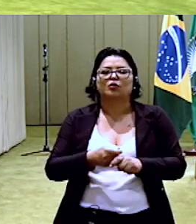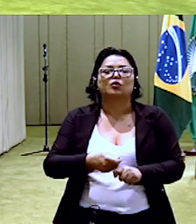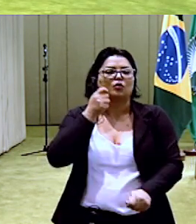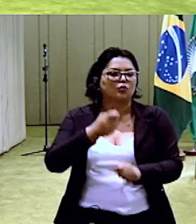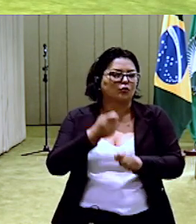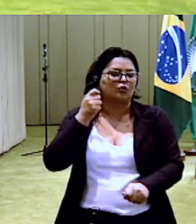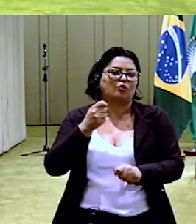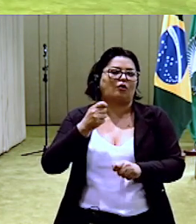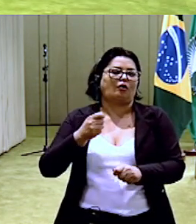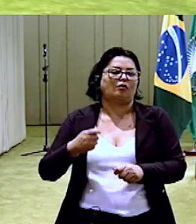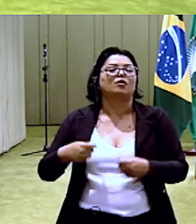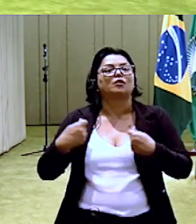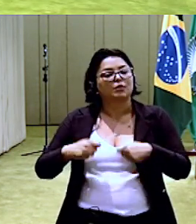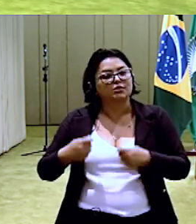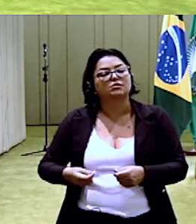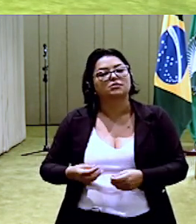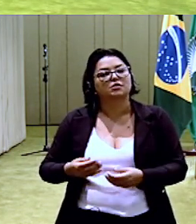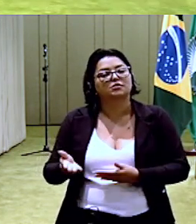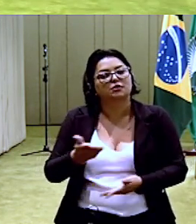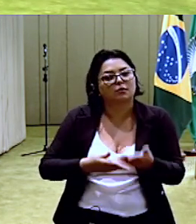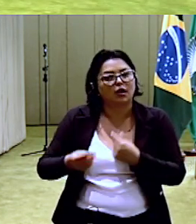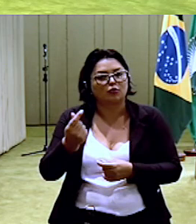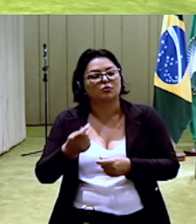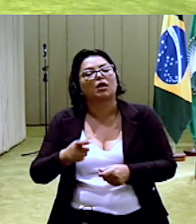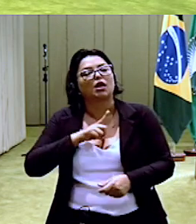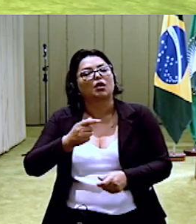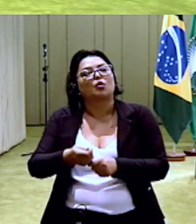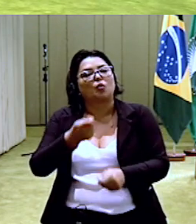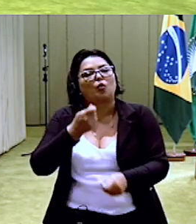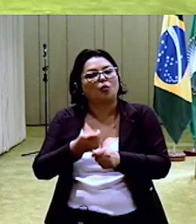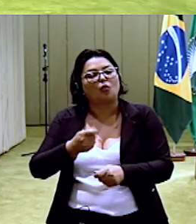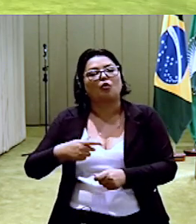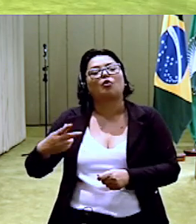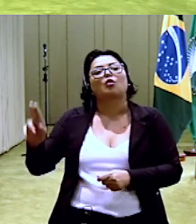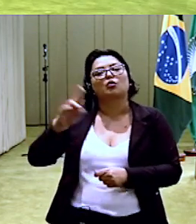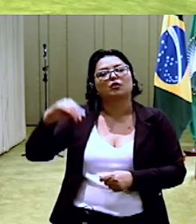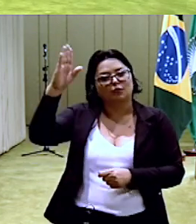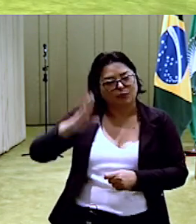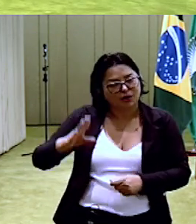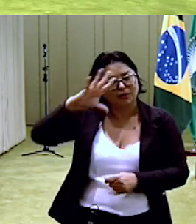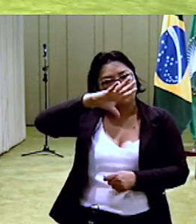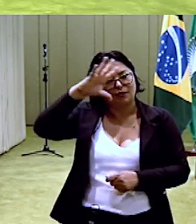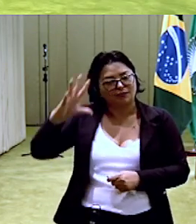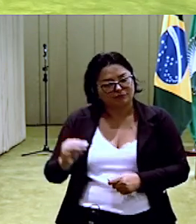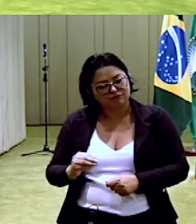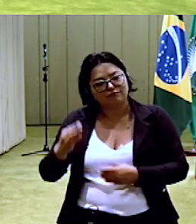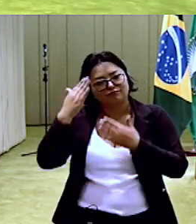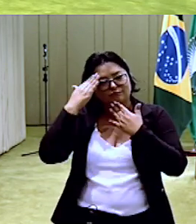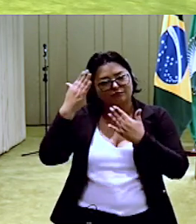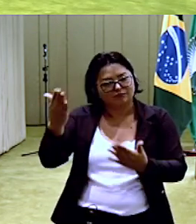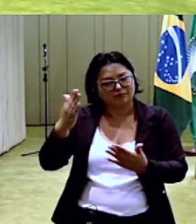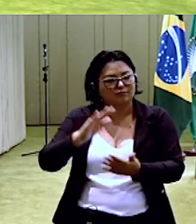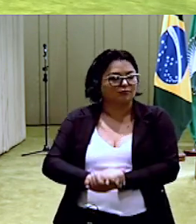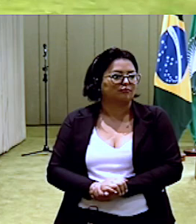e mais uma vez agradecer pela sua oportunidade de poder interagir convosco nesse importante seminário para relançar a relação com a África.